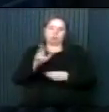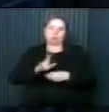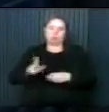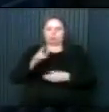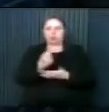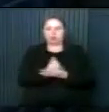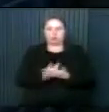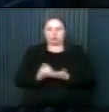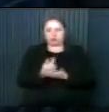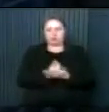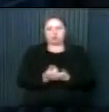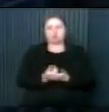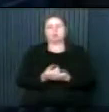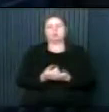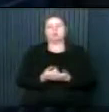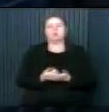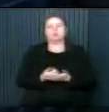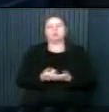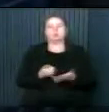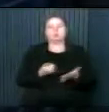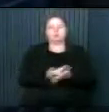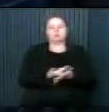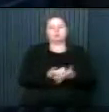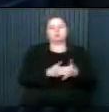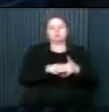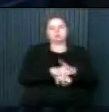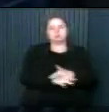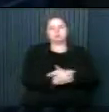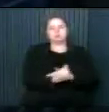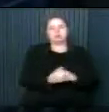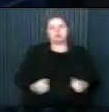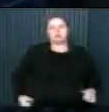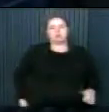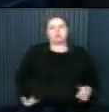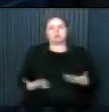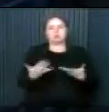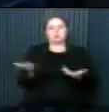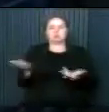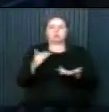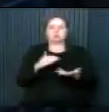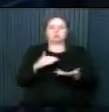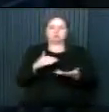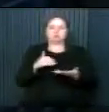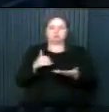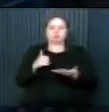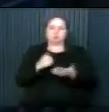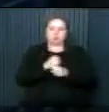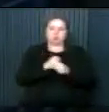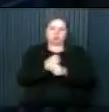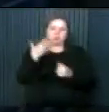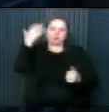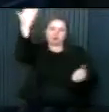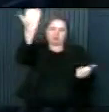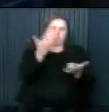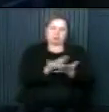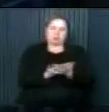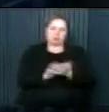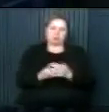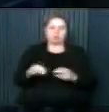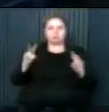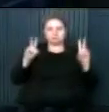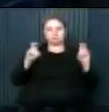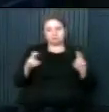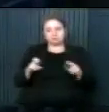de recursos de depósitos judiciais para o custeio de despesas públicas ao longo das últimas décadas, um tema que, pela